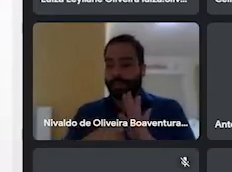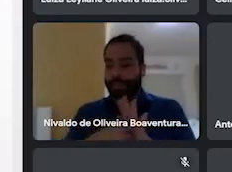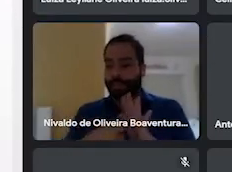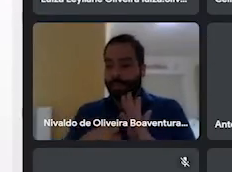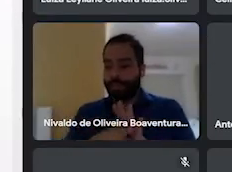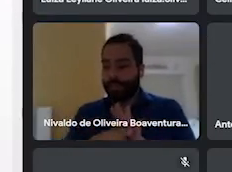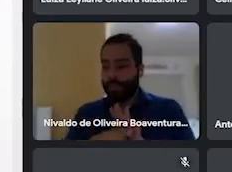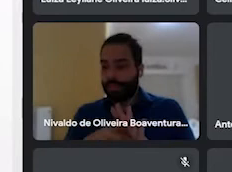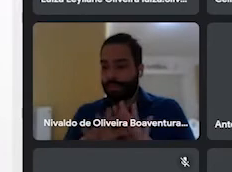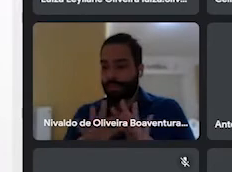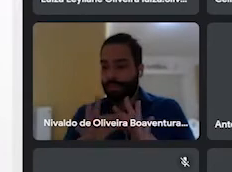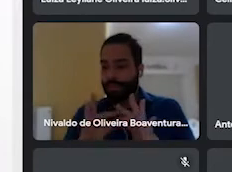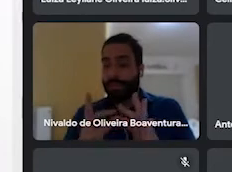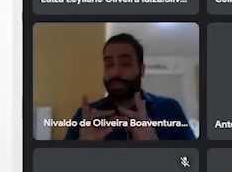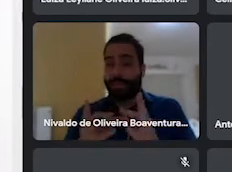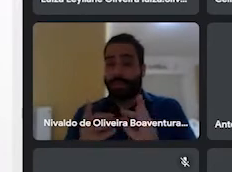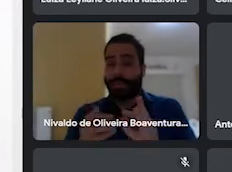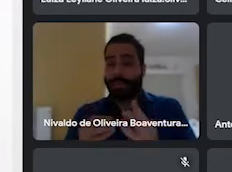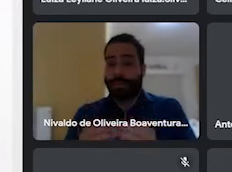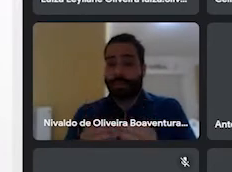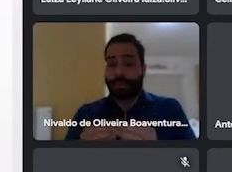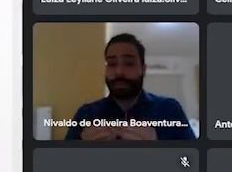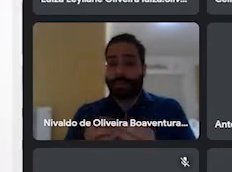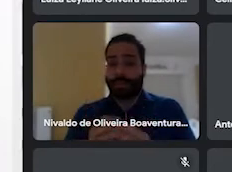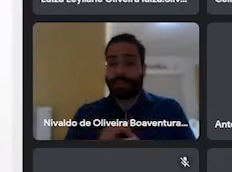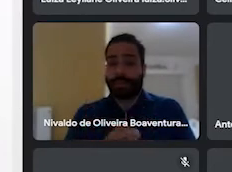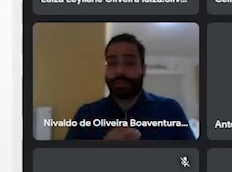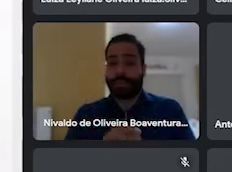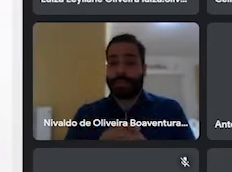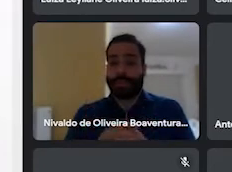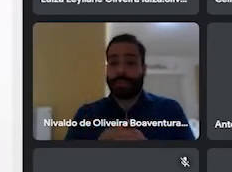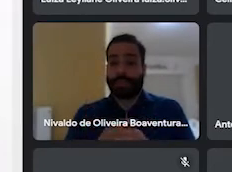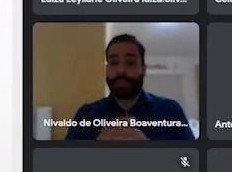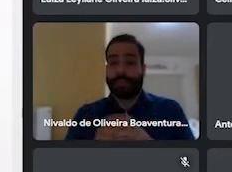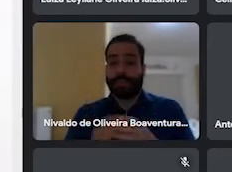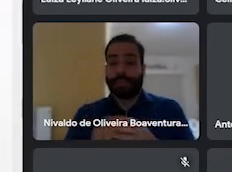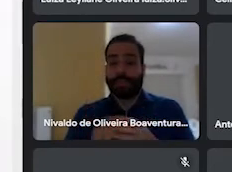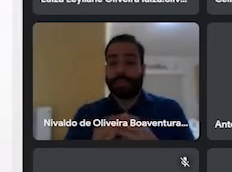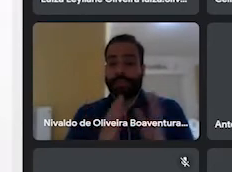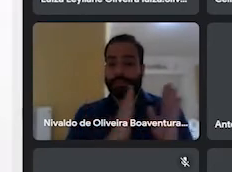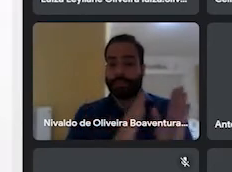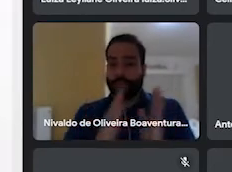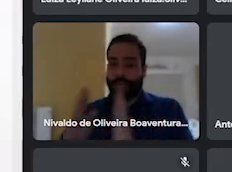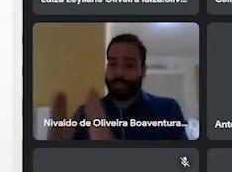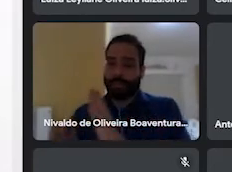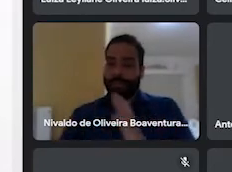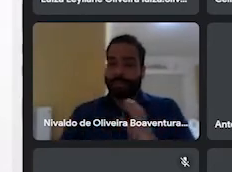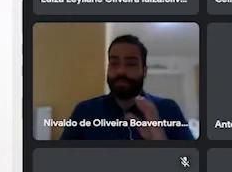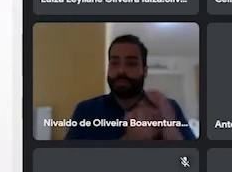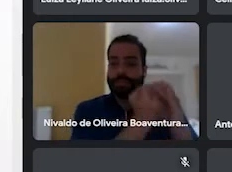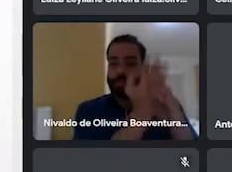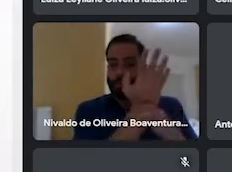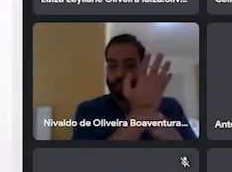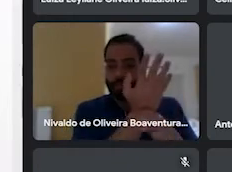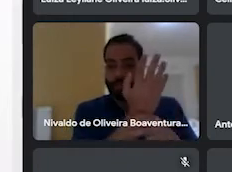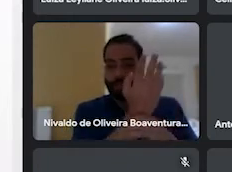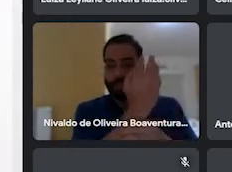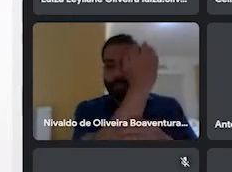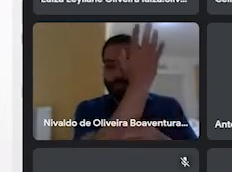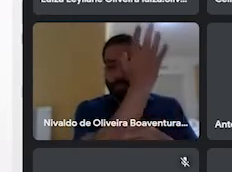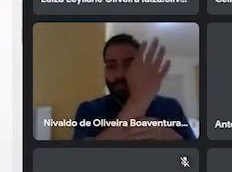fases. Aplica na geração, lá na usina,